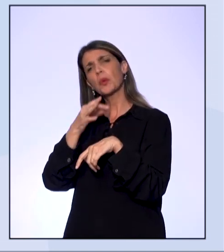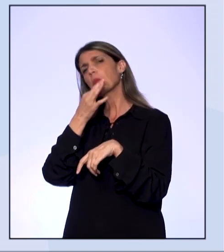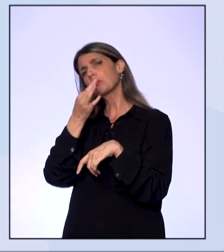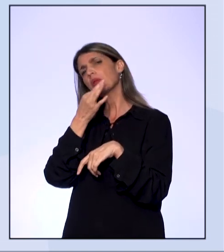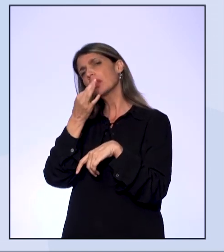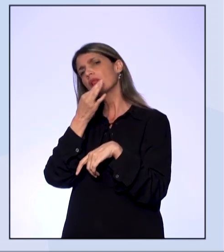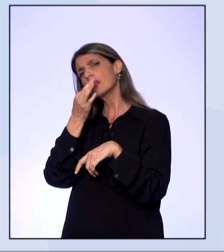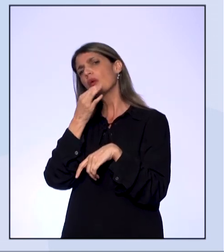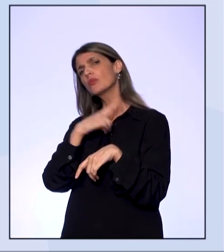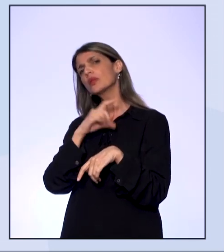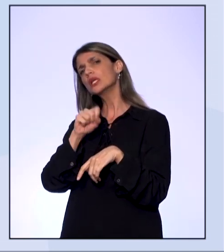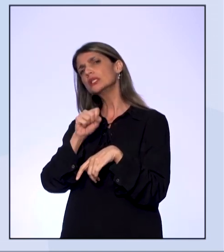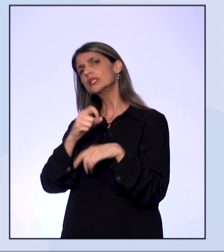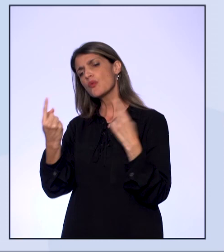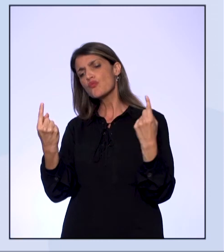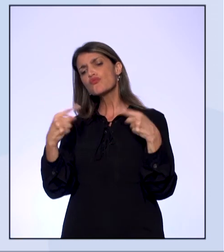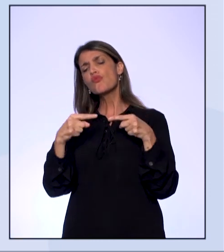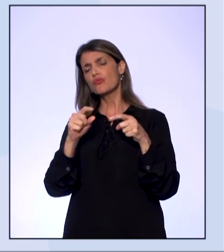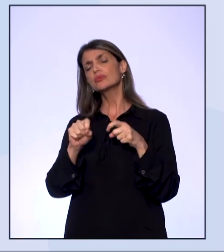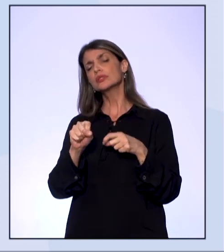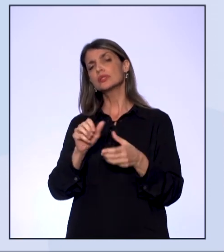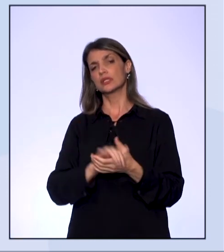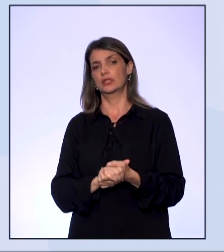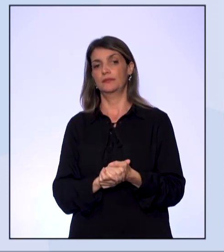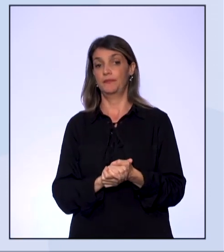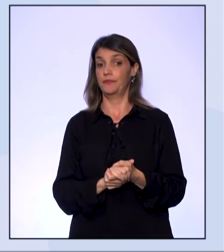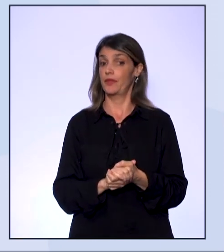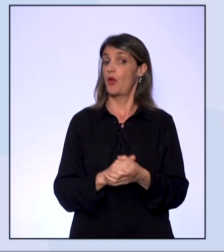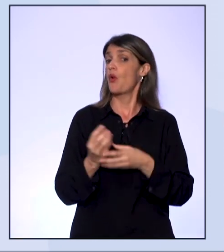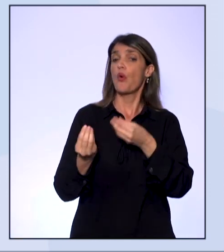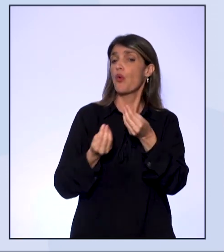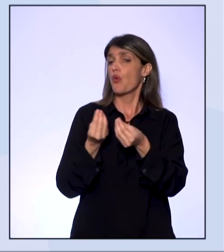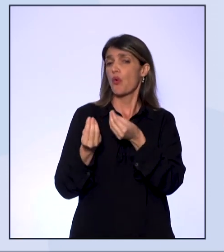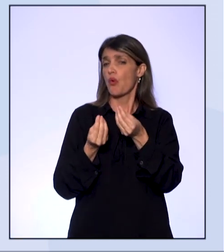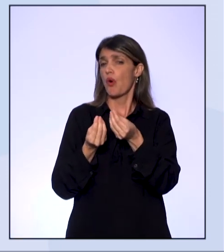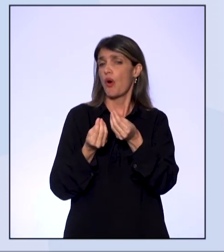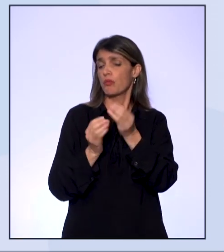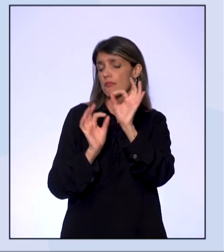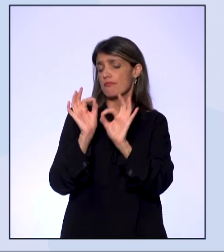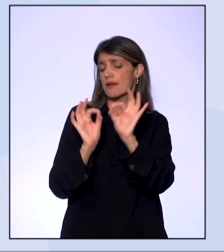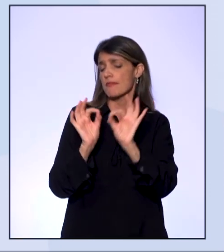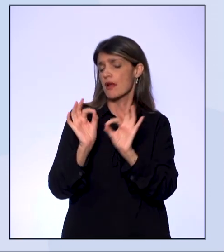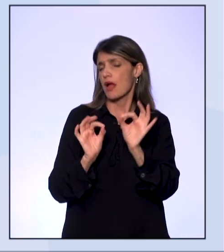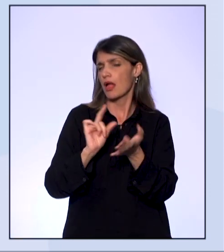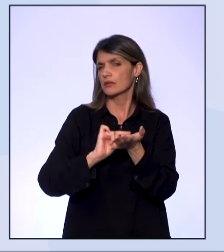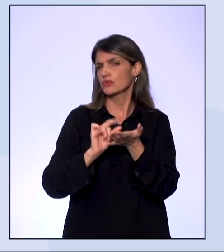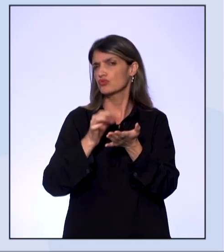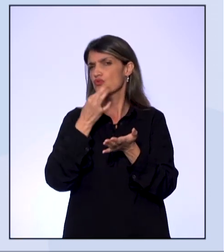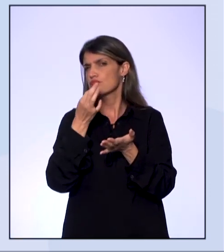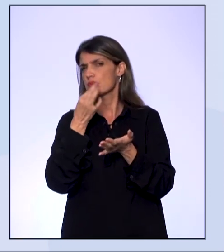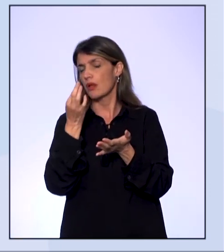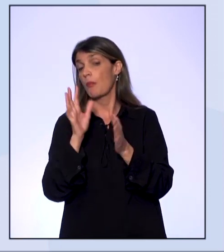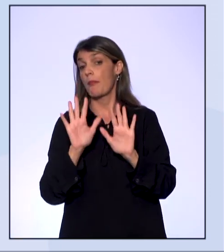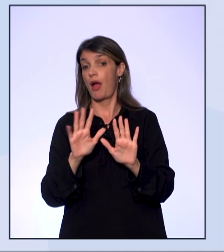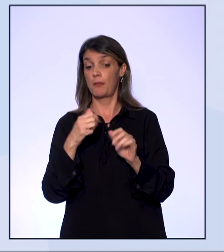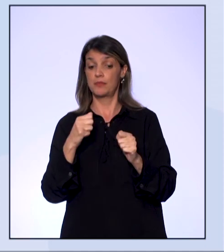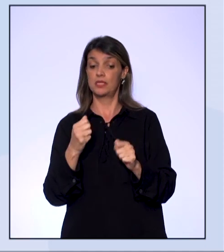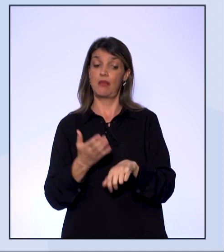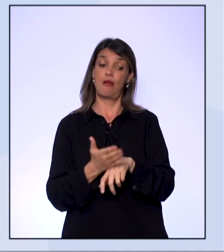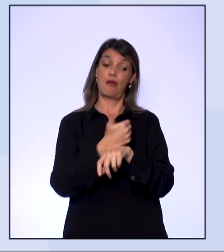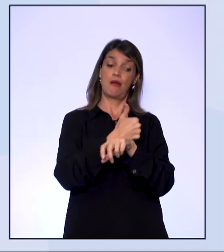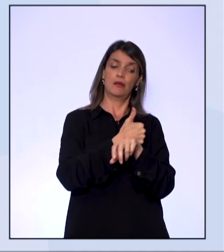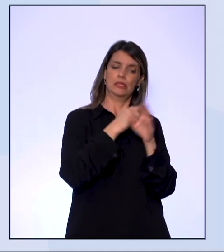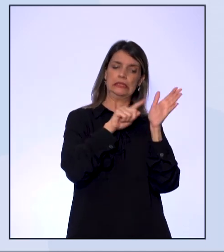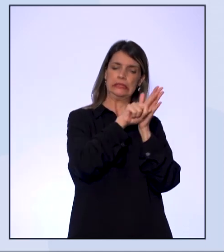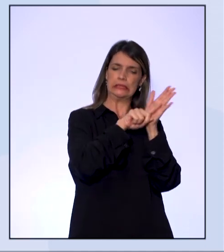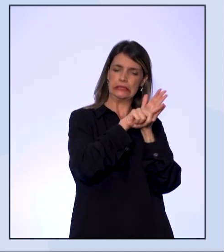opiniões contrárias. E aí eu penso o seguinte: como eu vou elaborar esse artigo de opinião? Primeira coisa, conhecendo a estrutura,